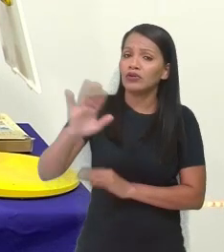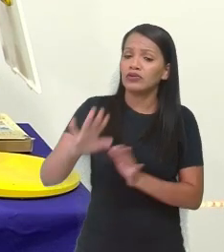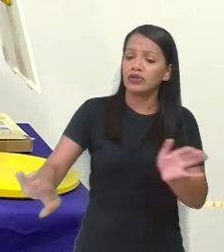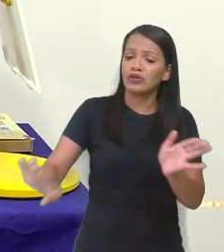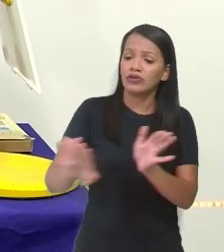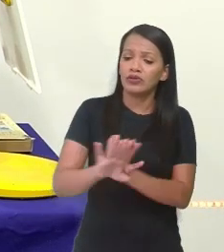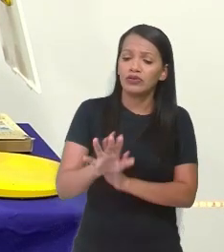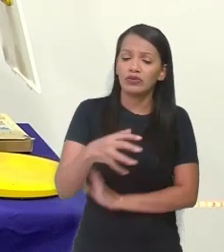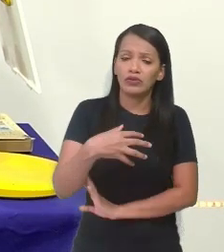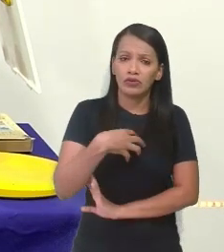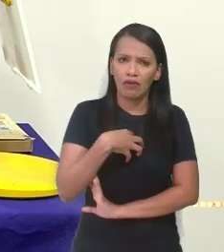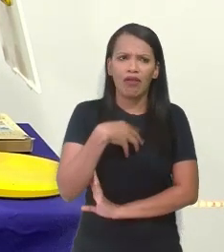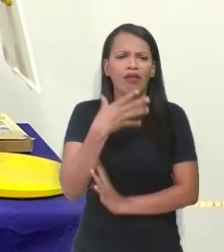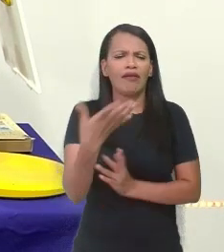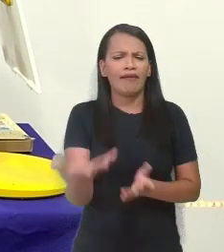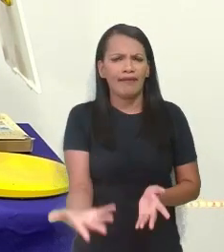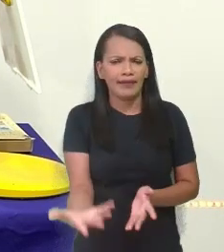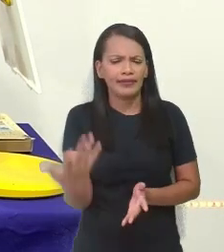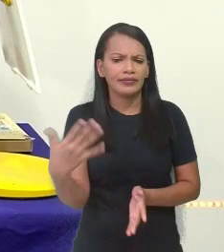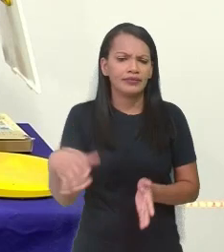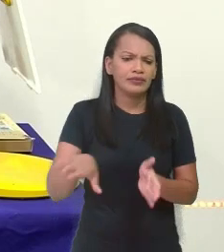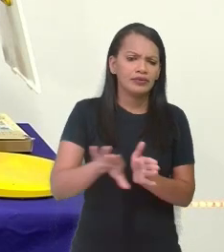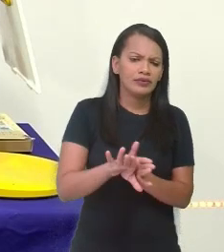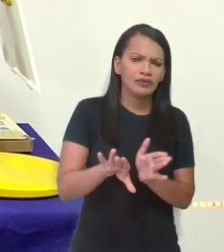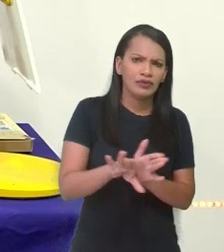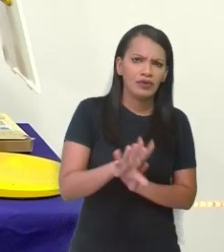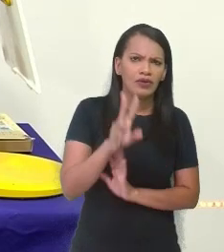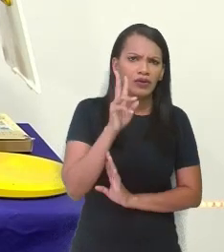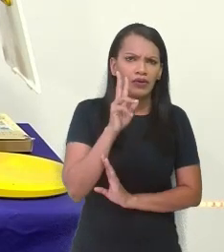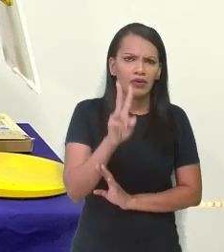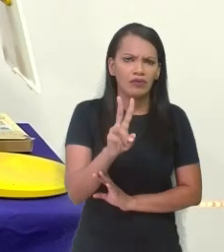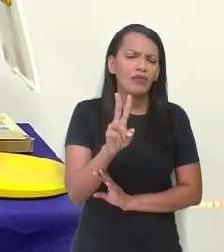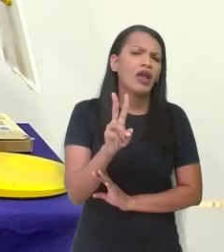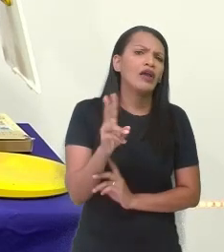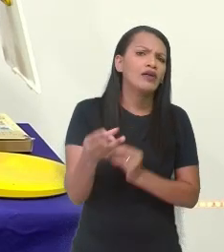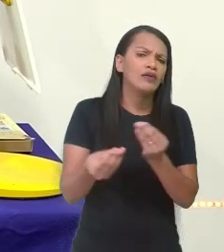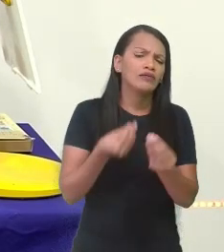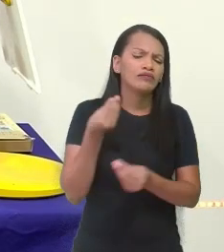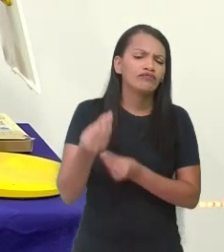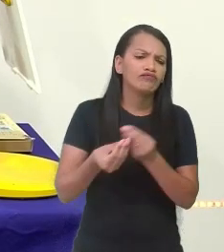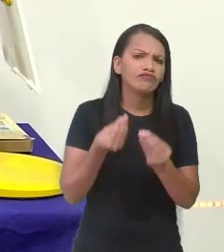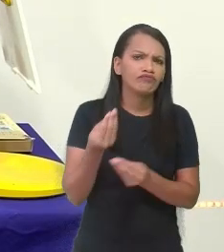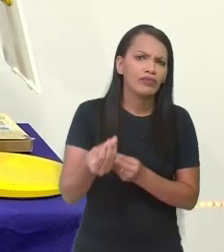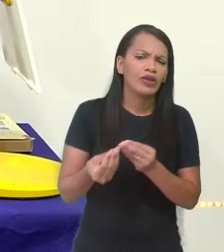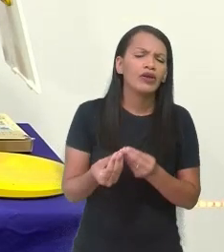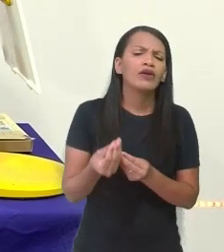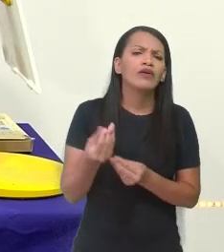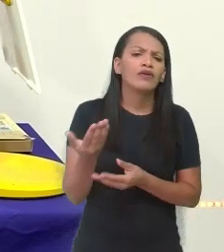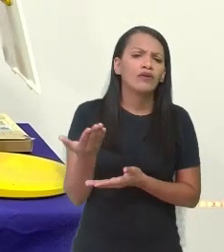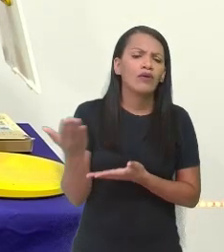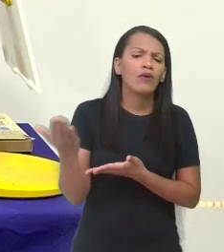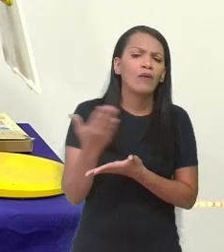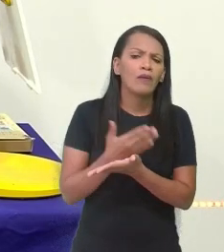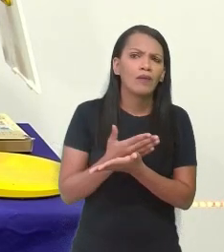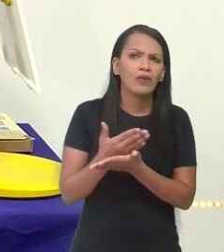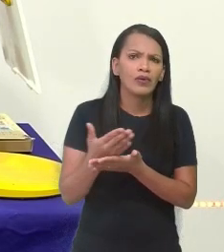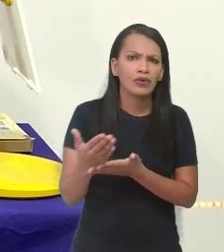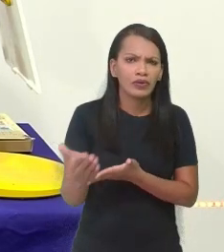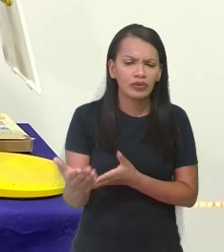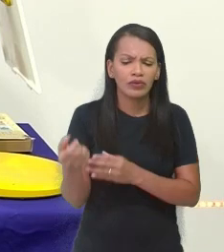Salvador, ele veio até nós e começou a receber, não é, todas